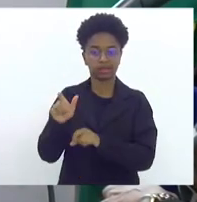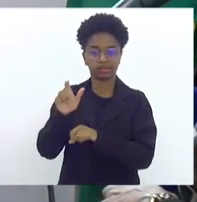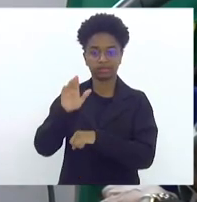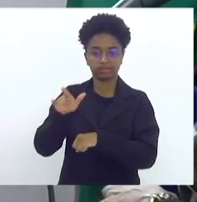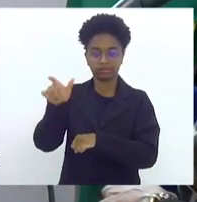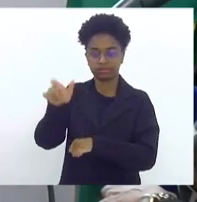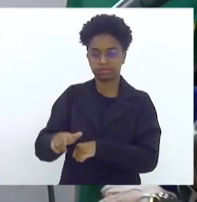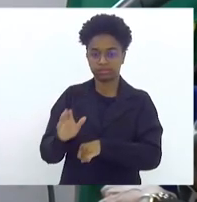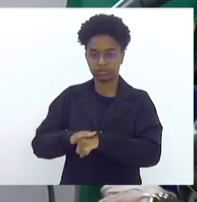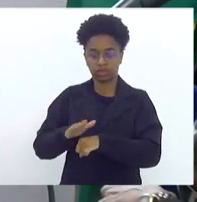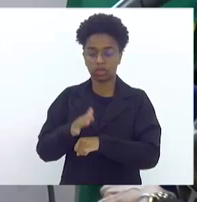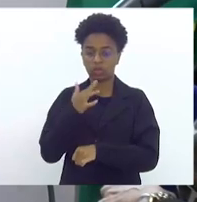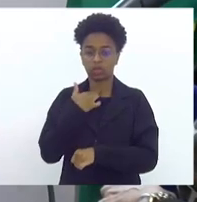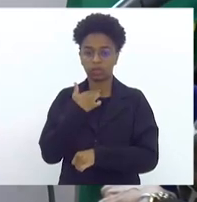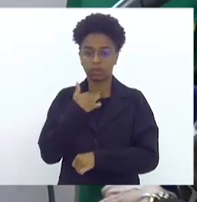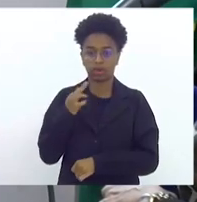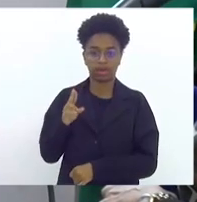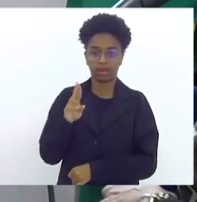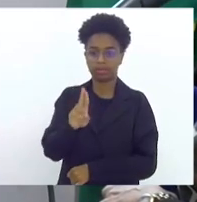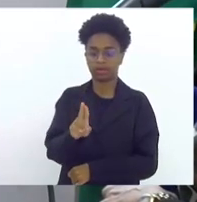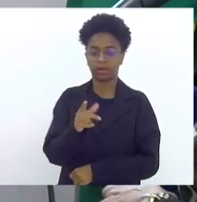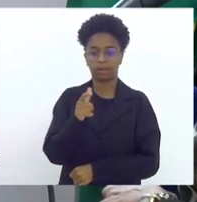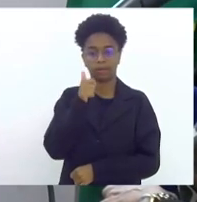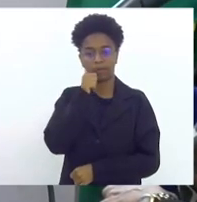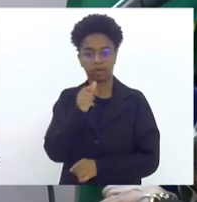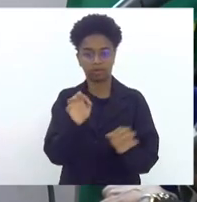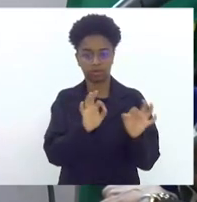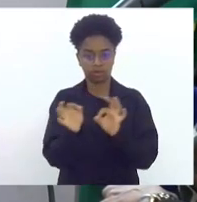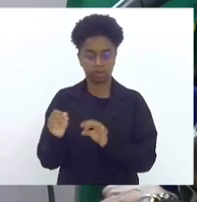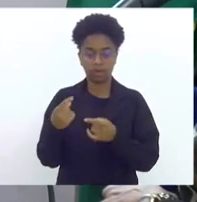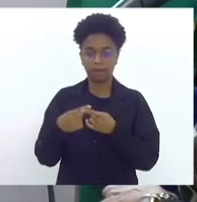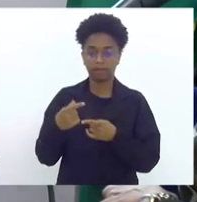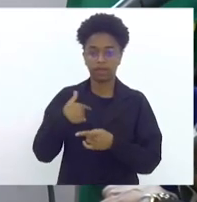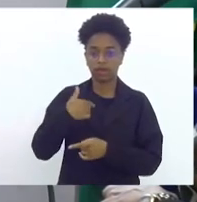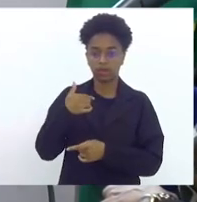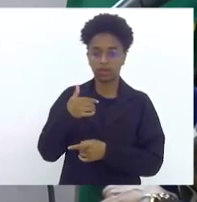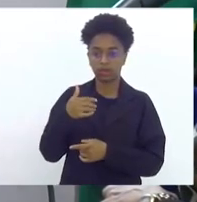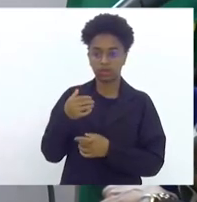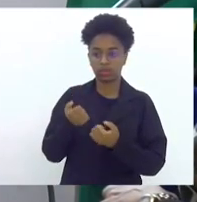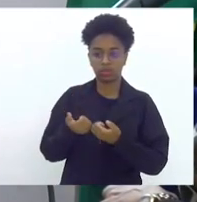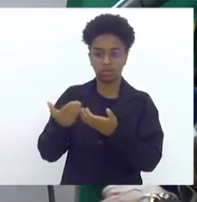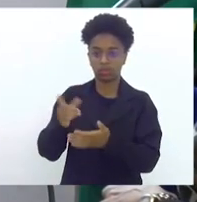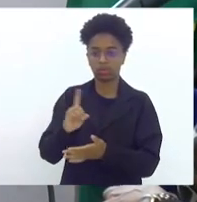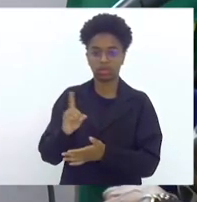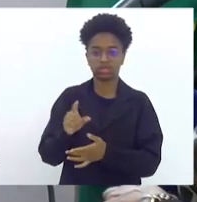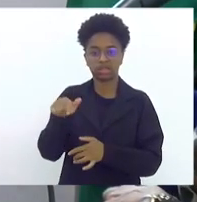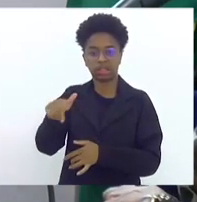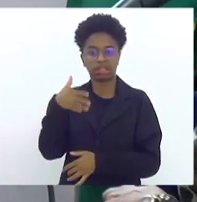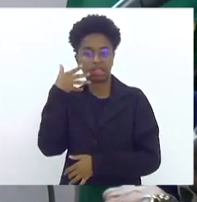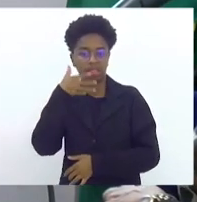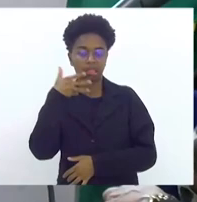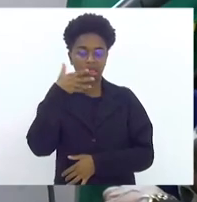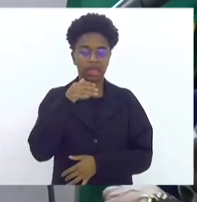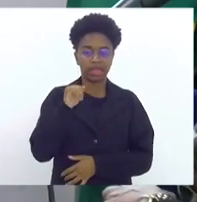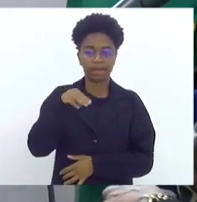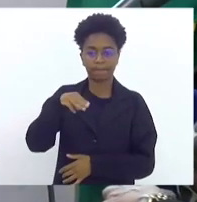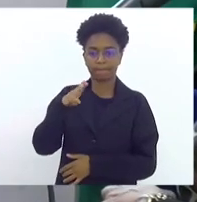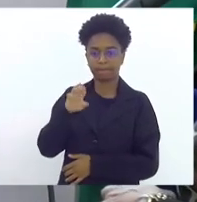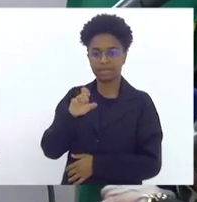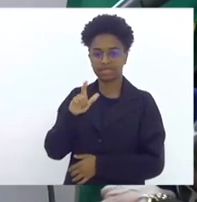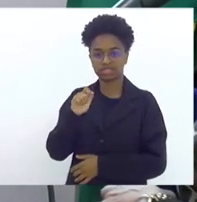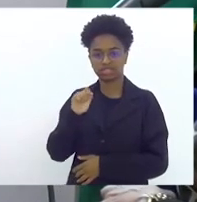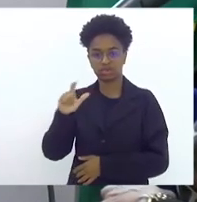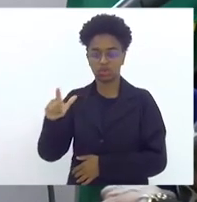não pode representar mulheres nenhuma eu não vou dar Palco para essa imbecil eu não vou ter sonoridade